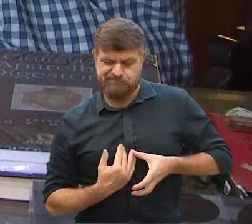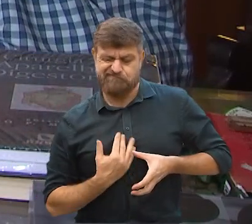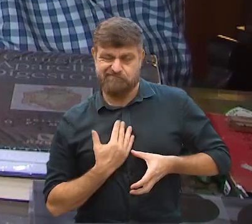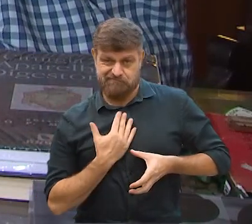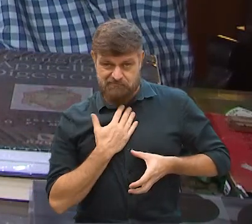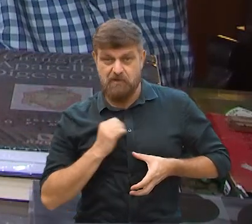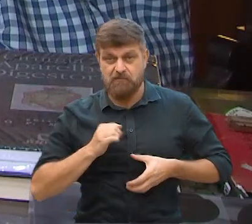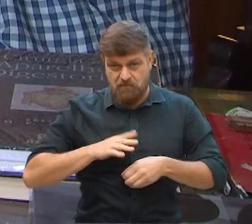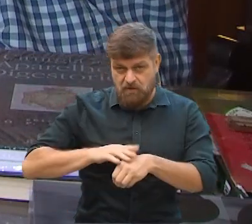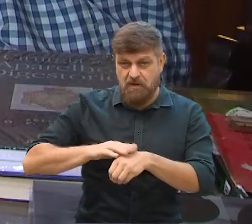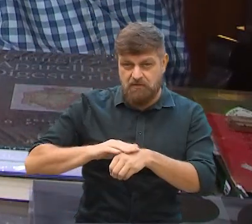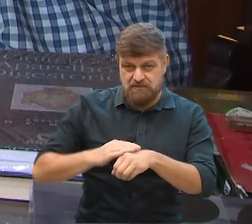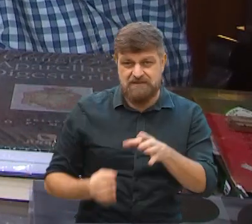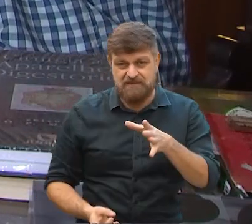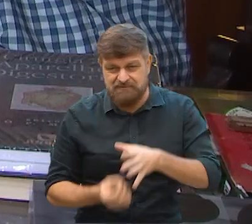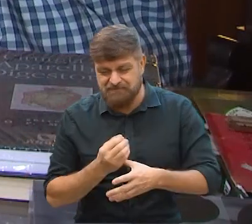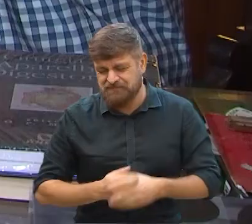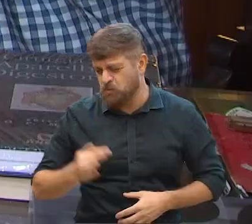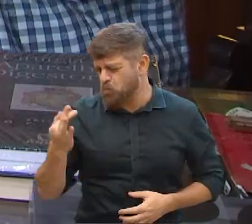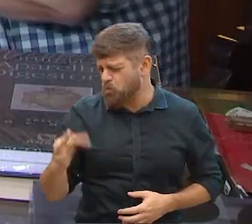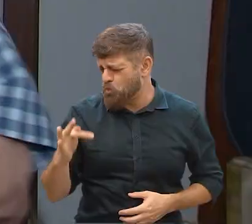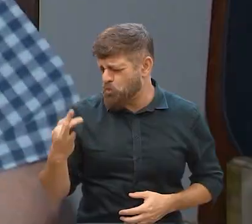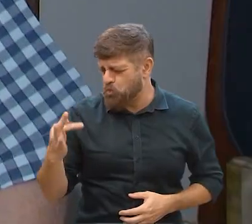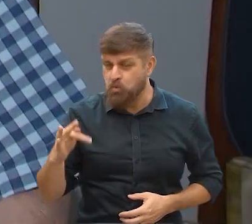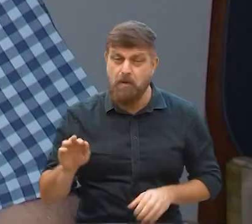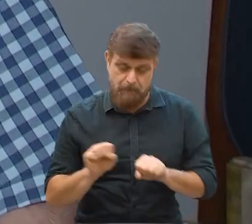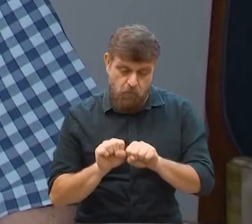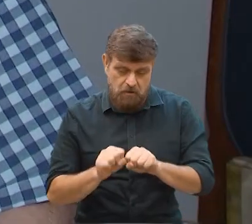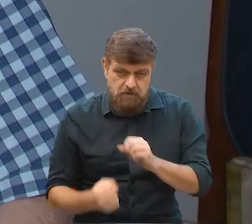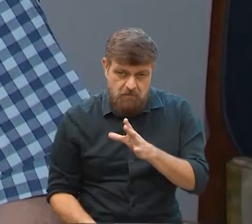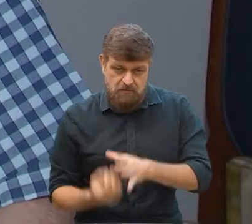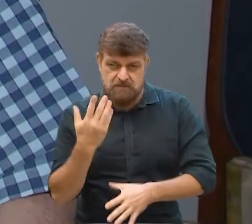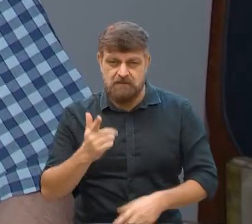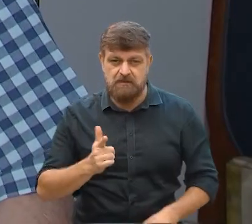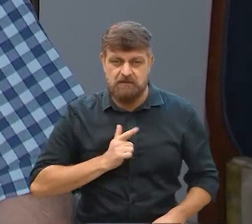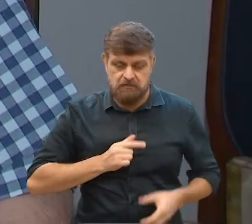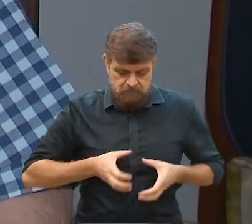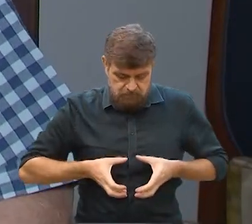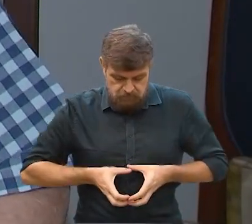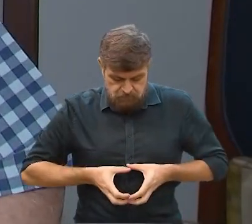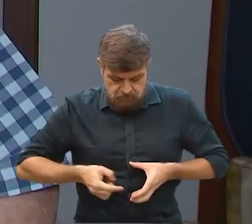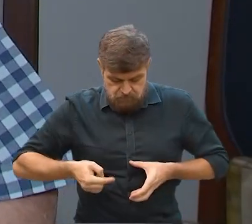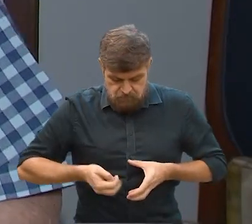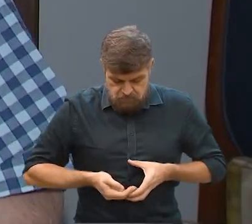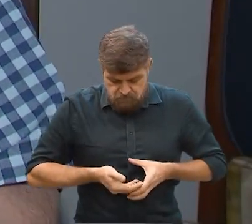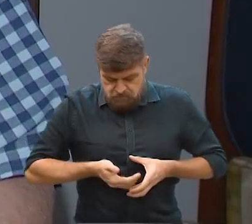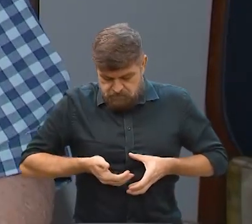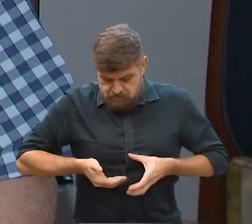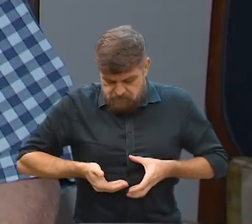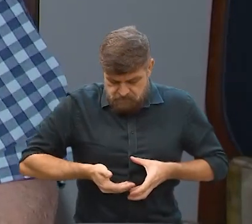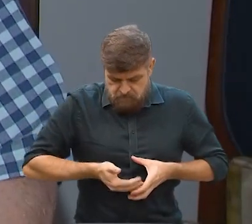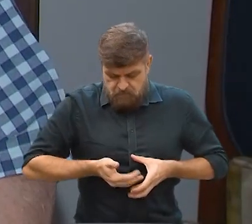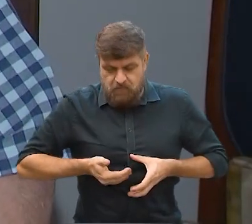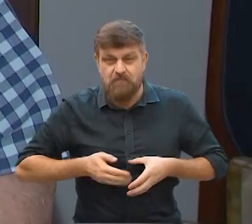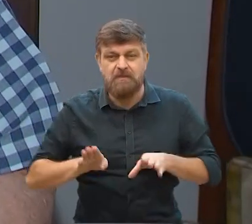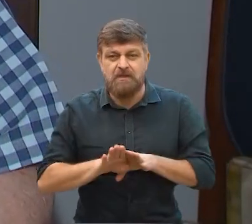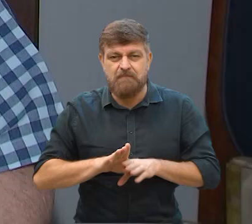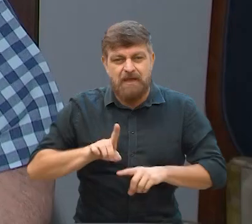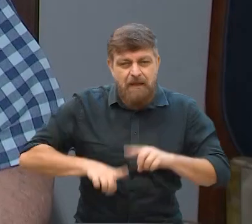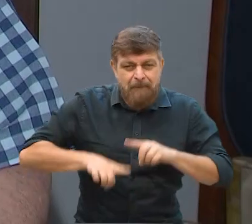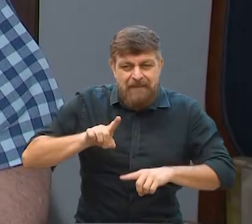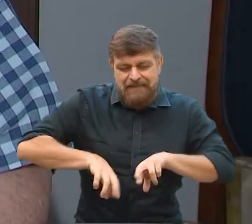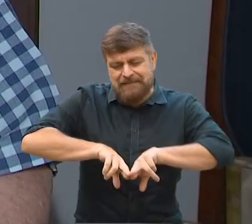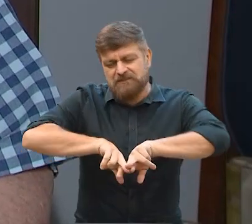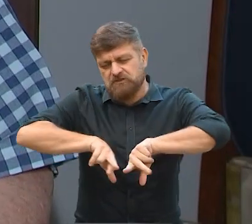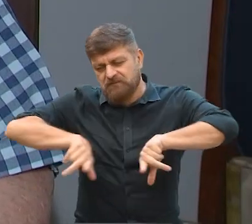que dependem de hipercloridria, como a gastrite, a úlcera, etc. Então, tem o ácido clorídrico nesse suco gástrico. Tem também